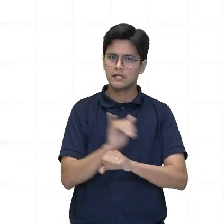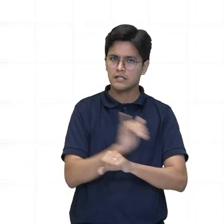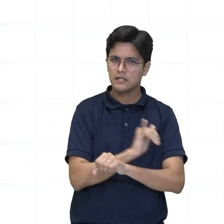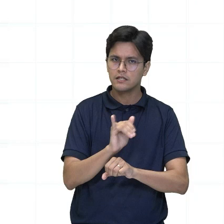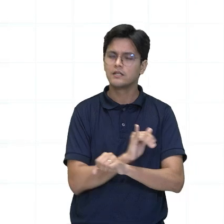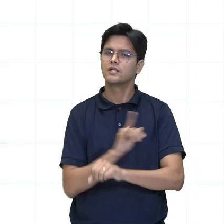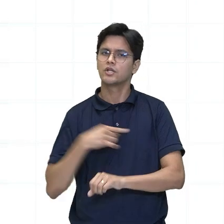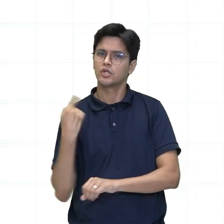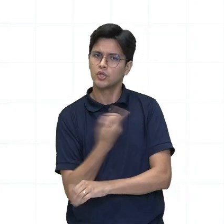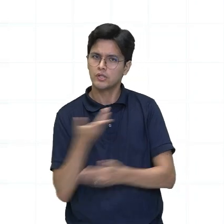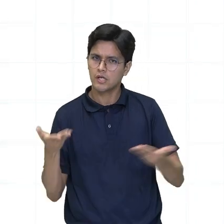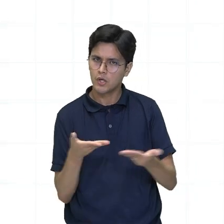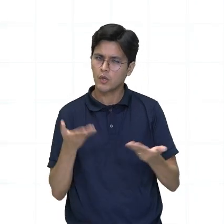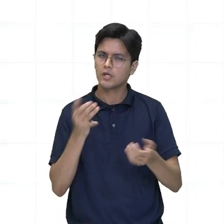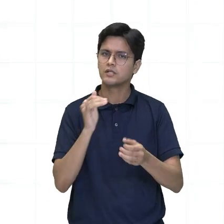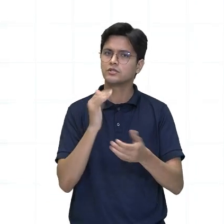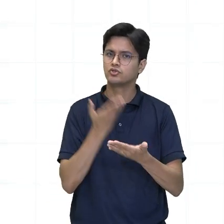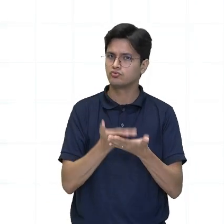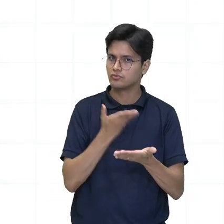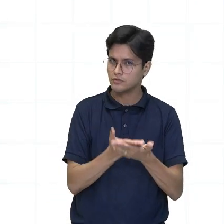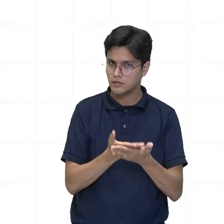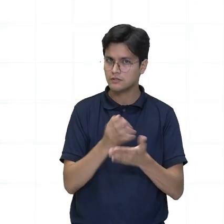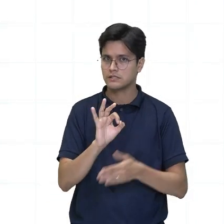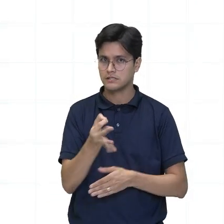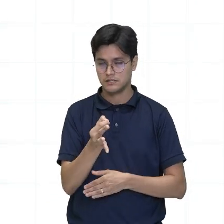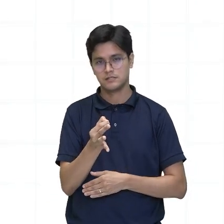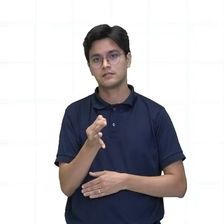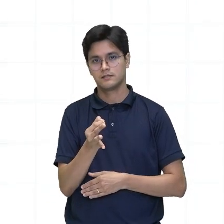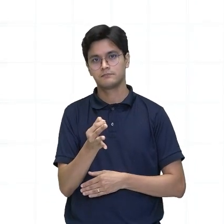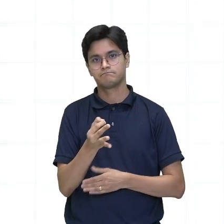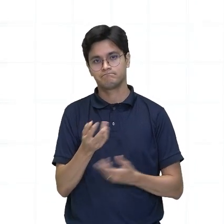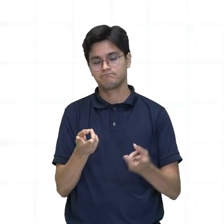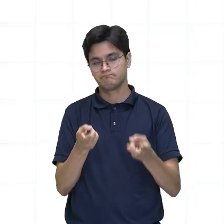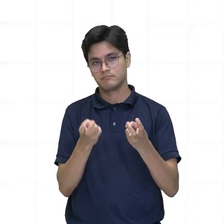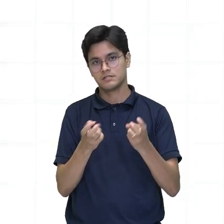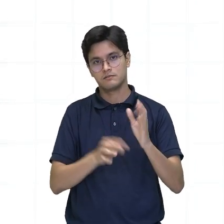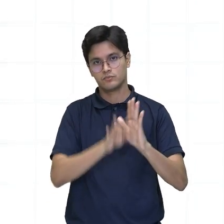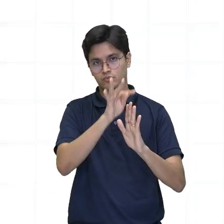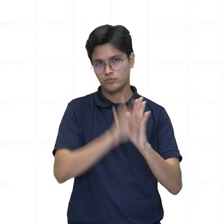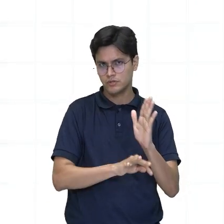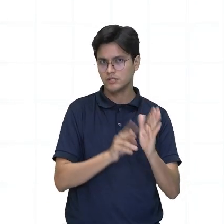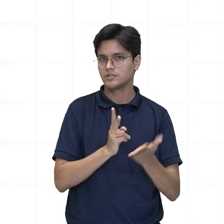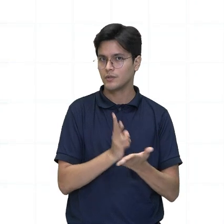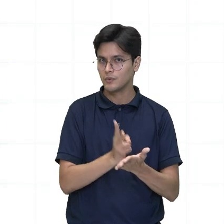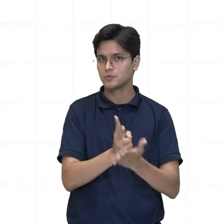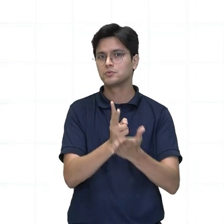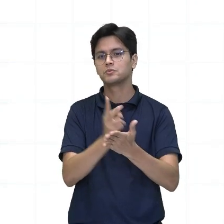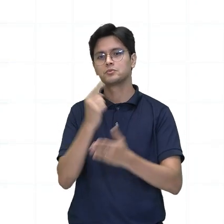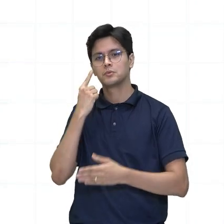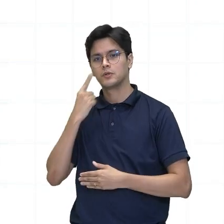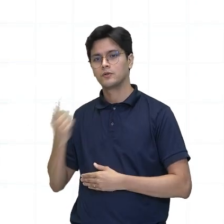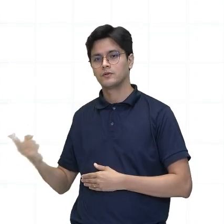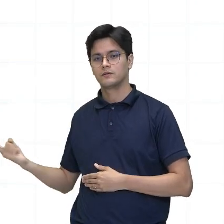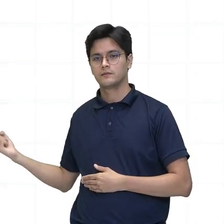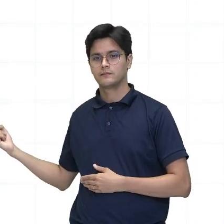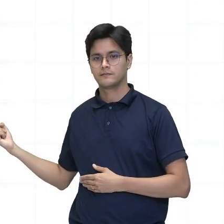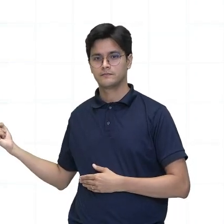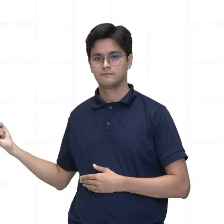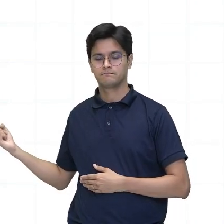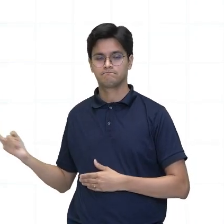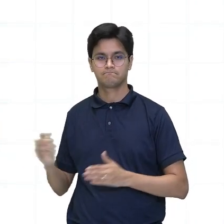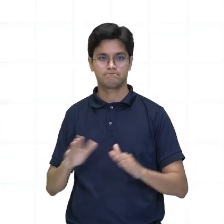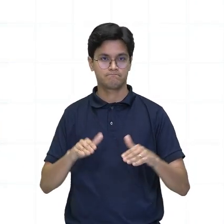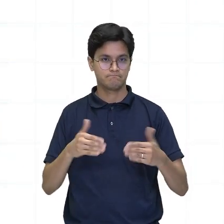estamos estudando. Olha só como esse texto ainda tem continuação, não acabou ali, ainda tem mais. Então,